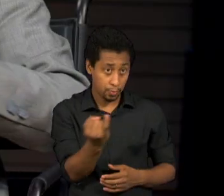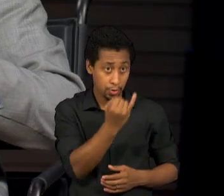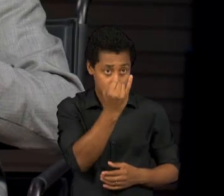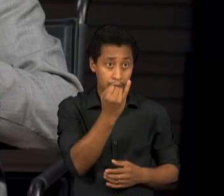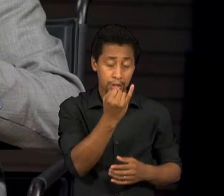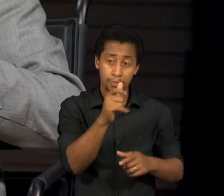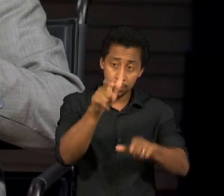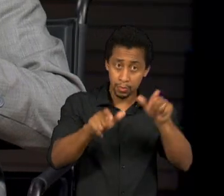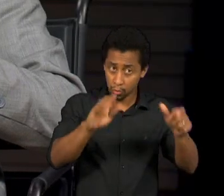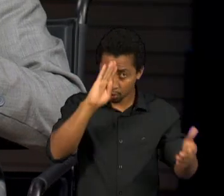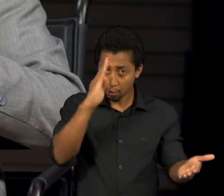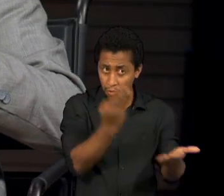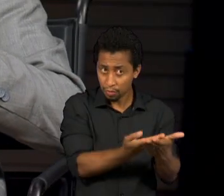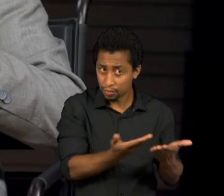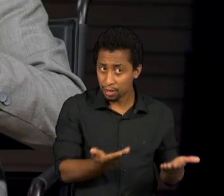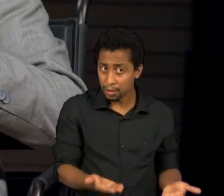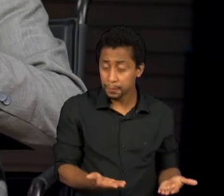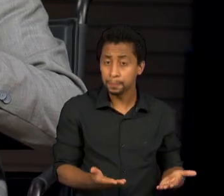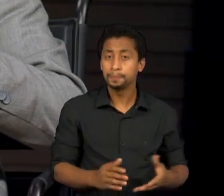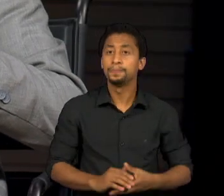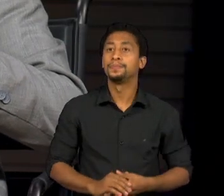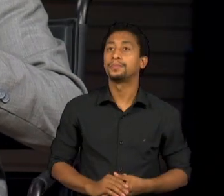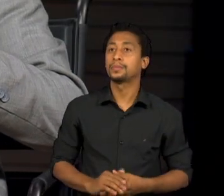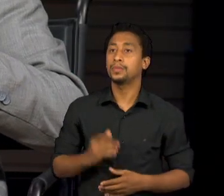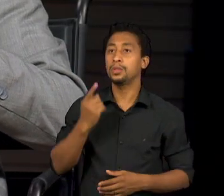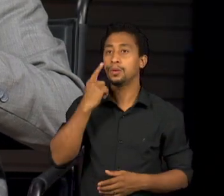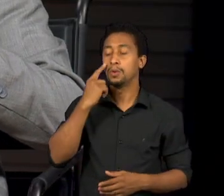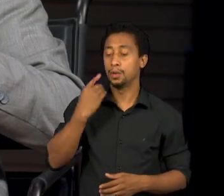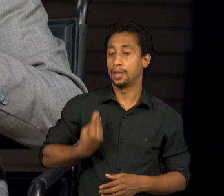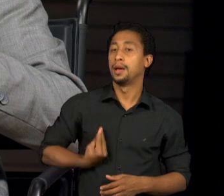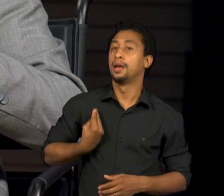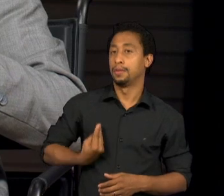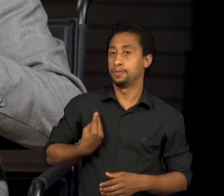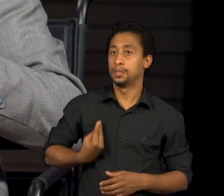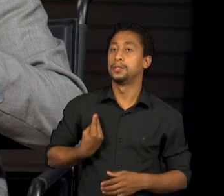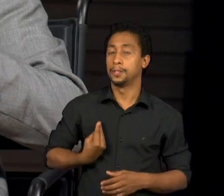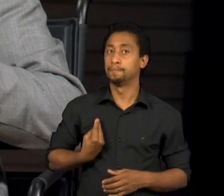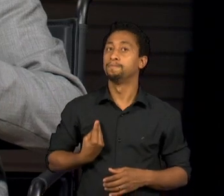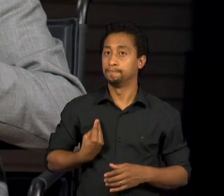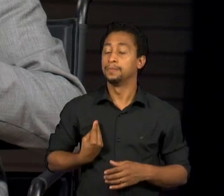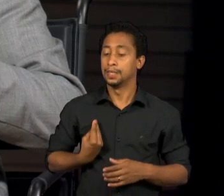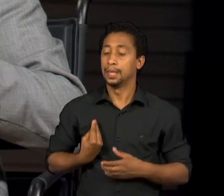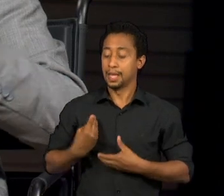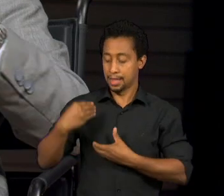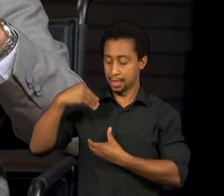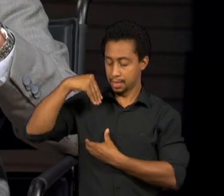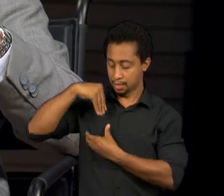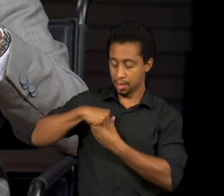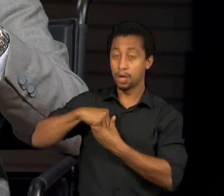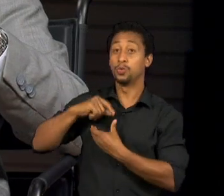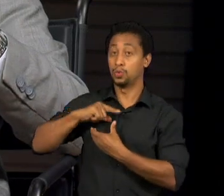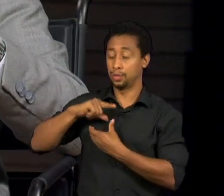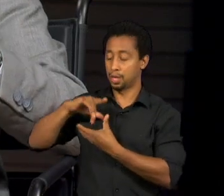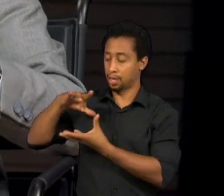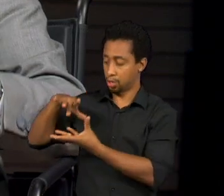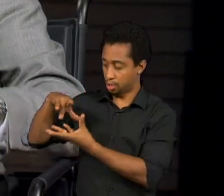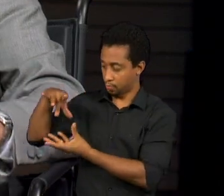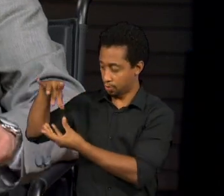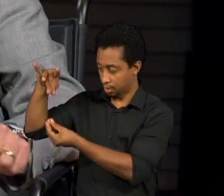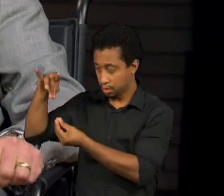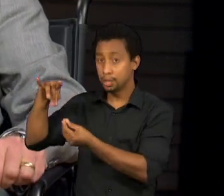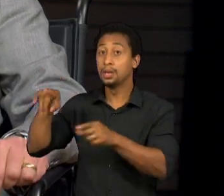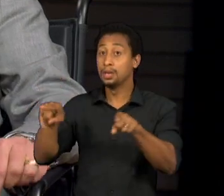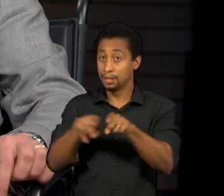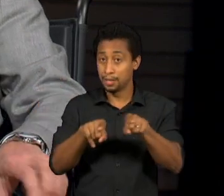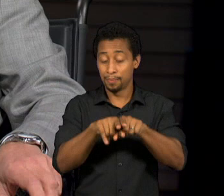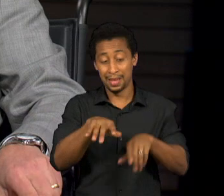São duas dimensões da nossa vida inseparáveis, a democracia e a imprensa. A toda hora a